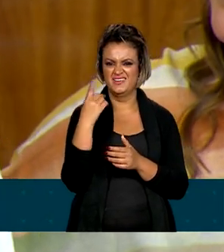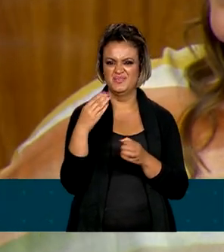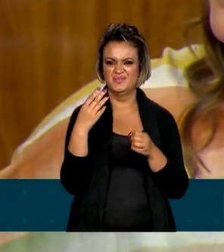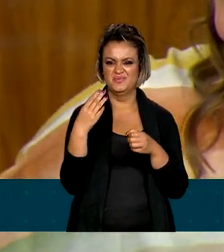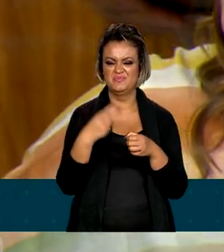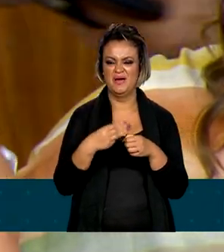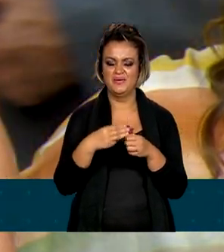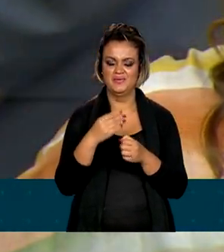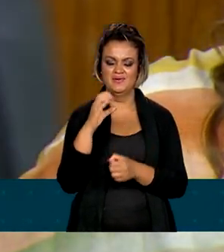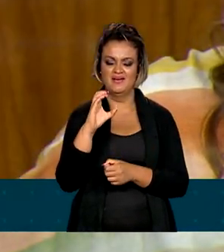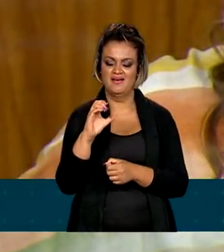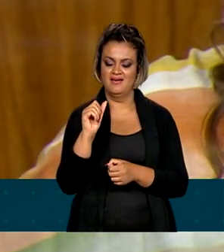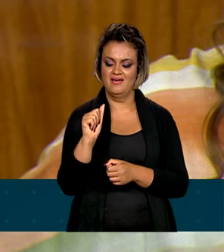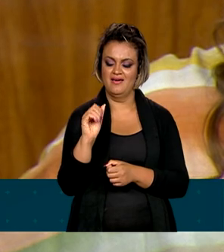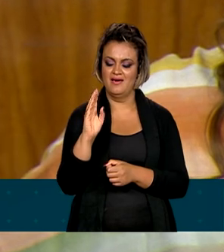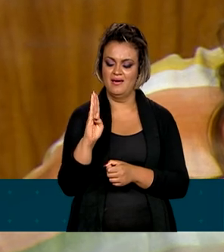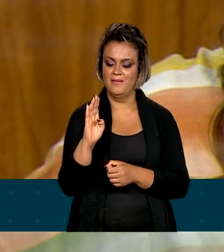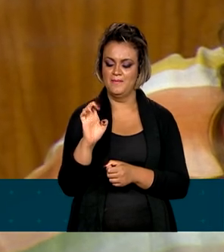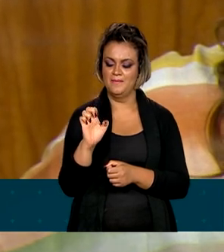né?